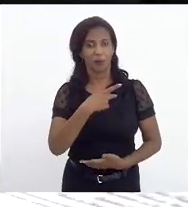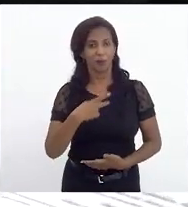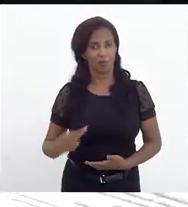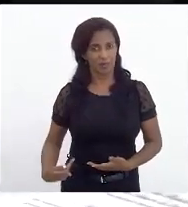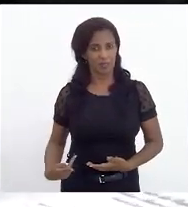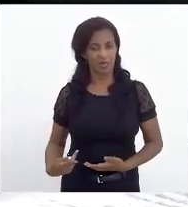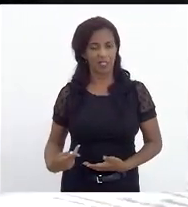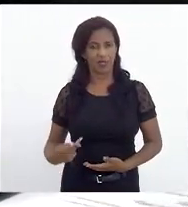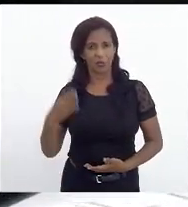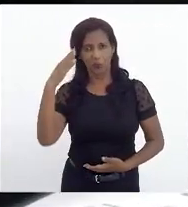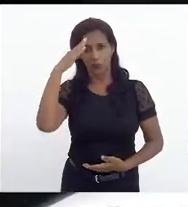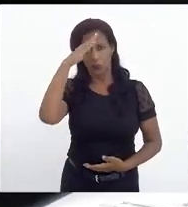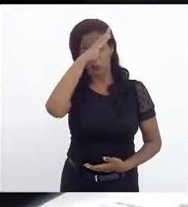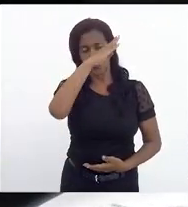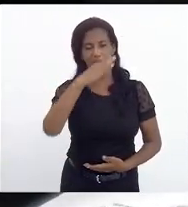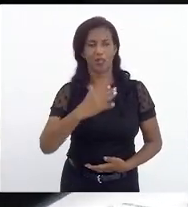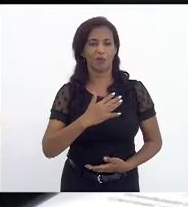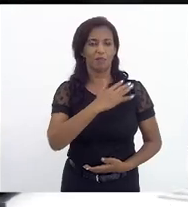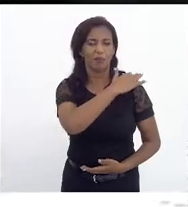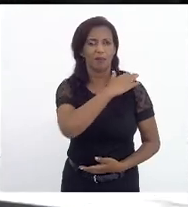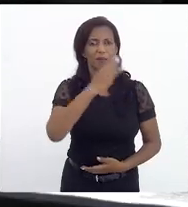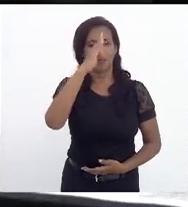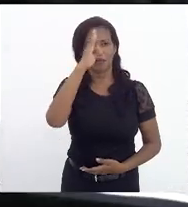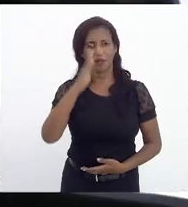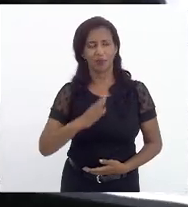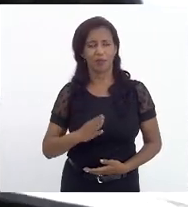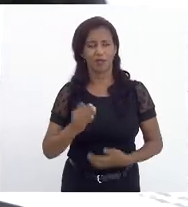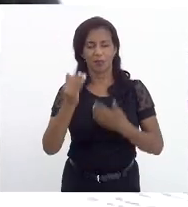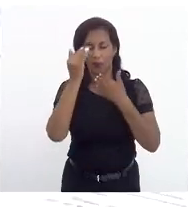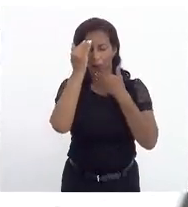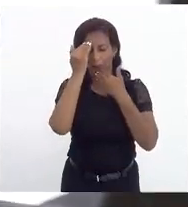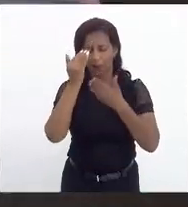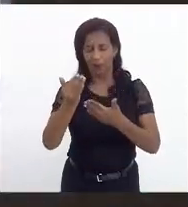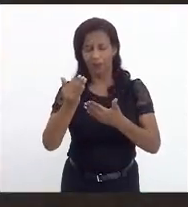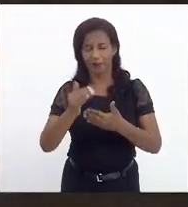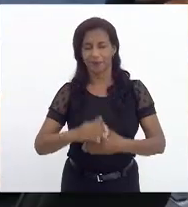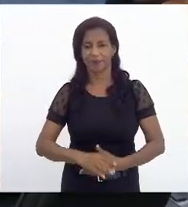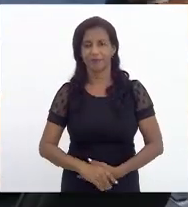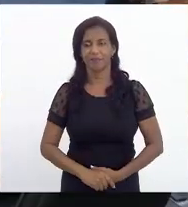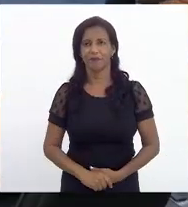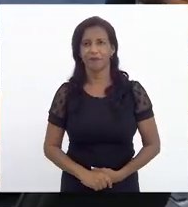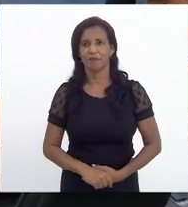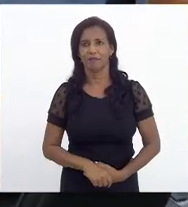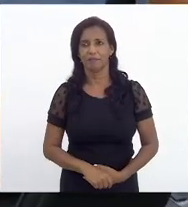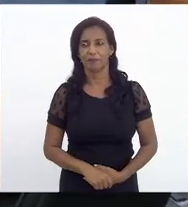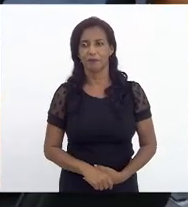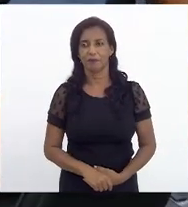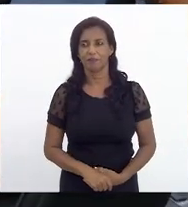da República e pela Marinha do Brasil. Muito obrigado.